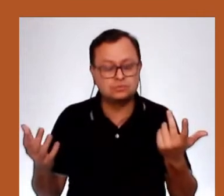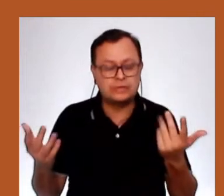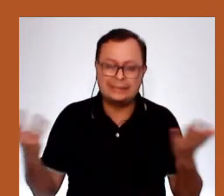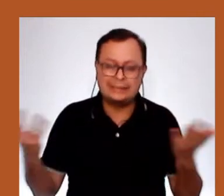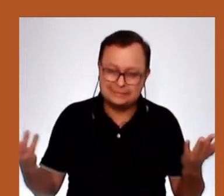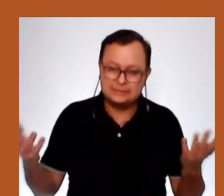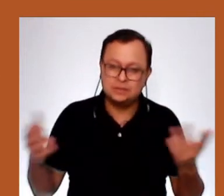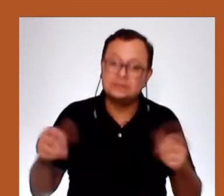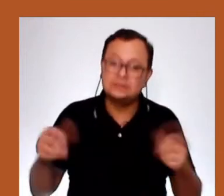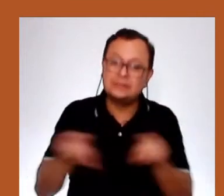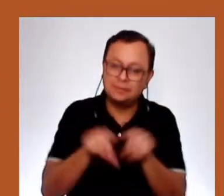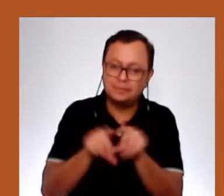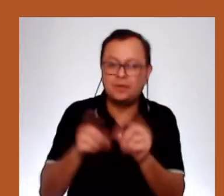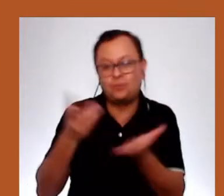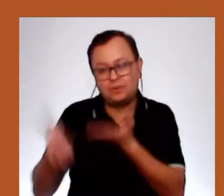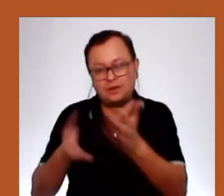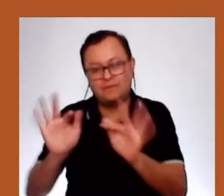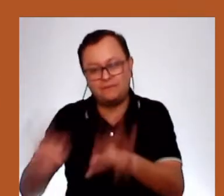né?